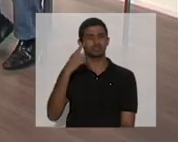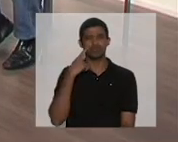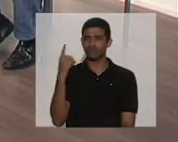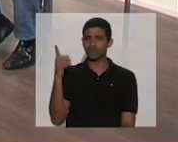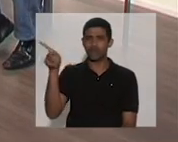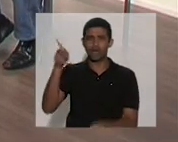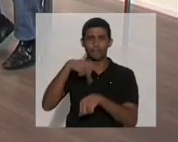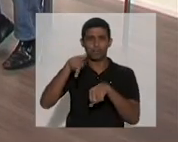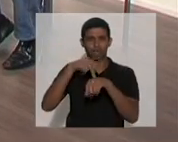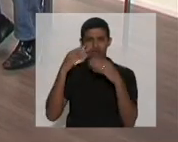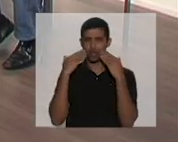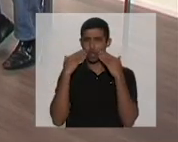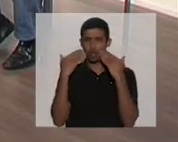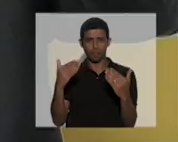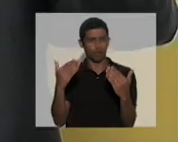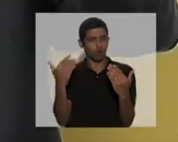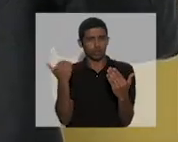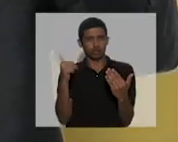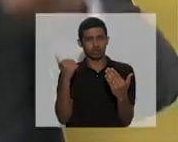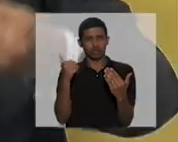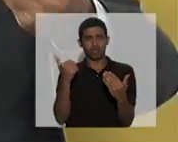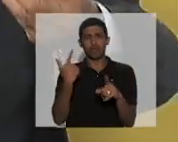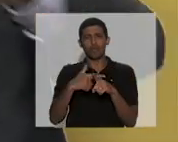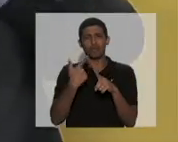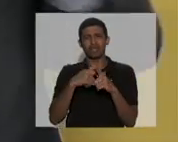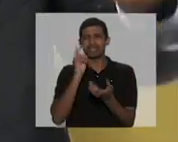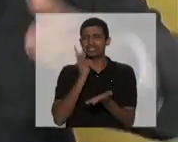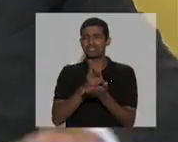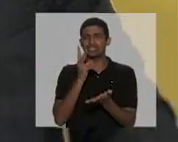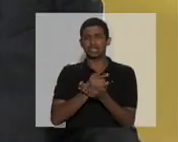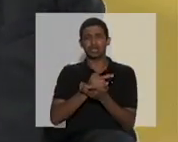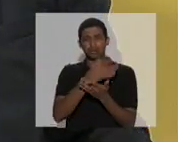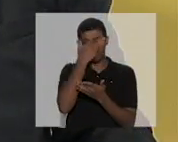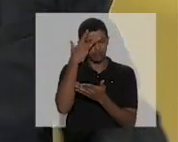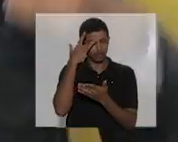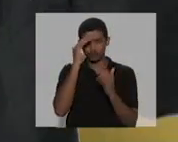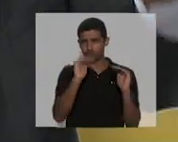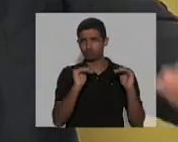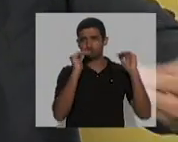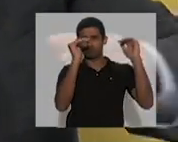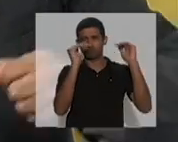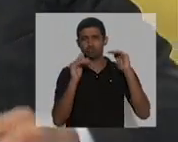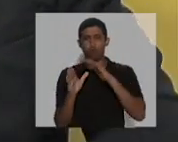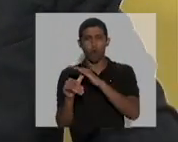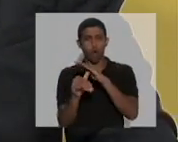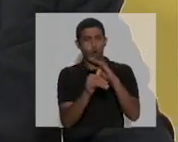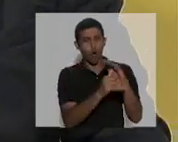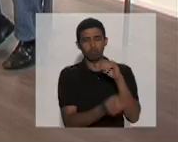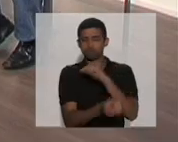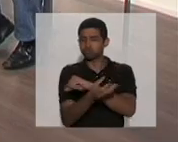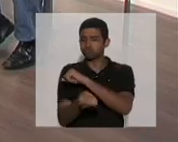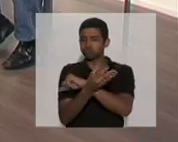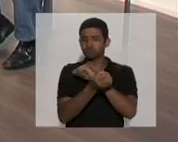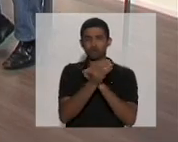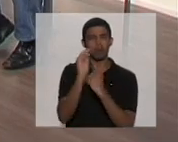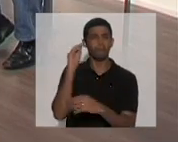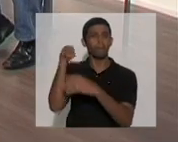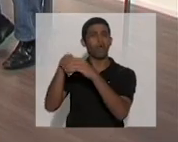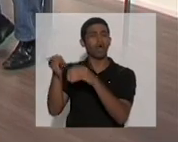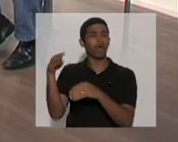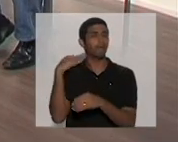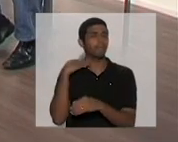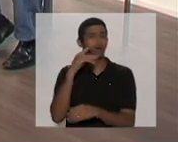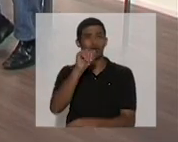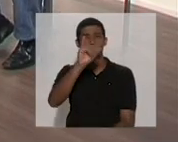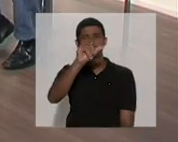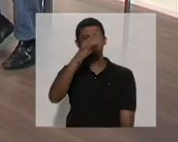fica exposta por ser o país da receptação, da lavagem de dinheiro. Do mundo, né, deputado? No mundo, Do